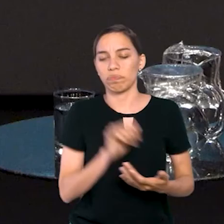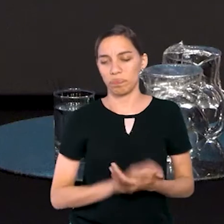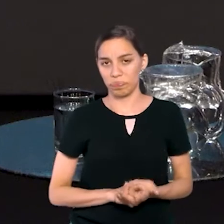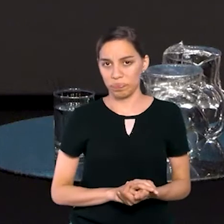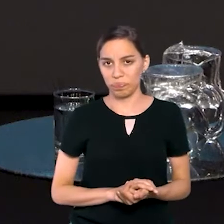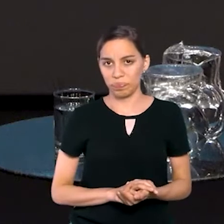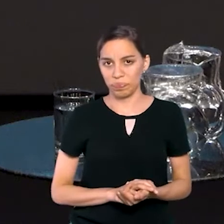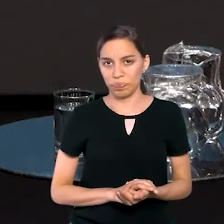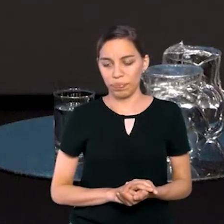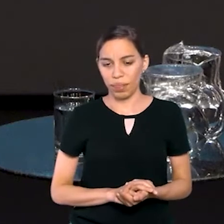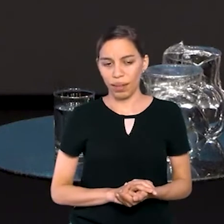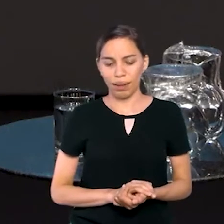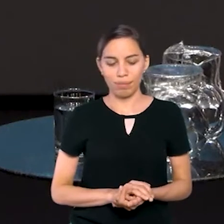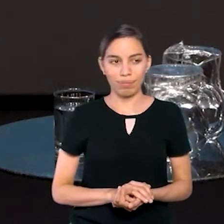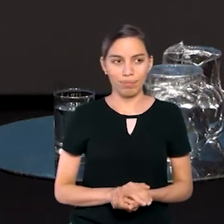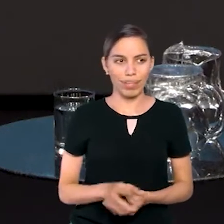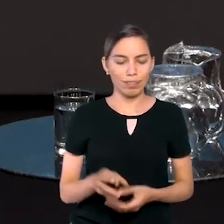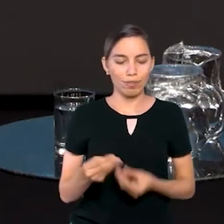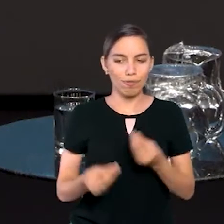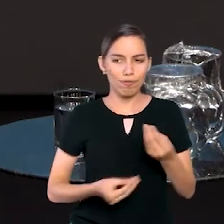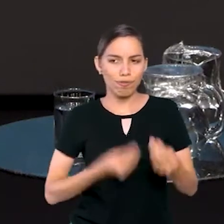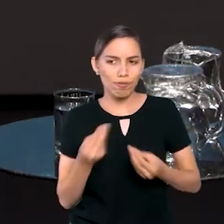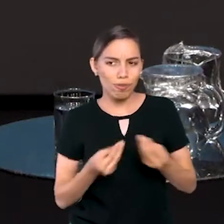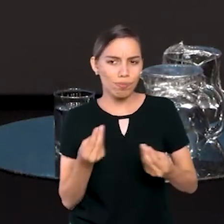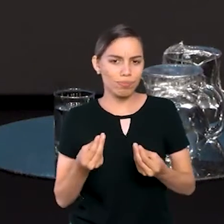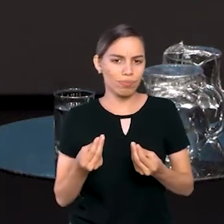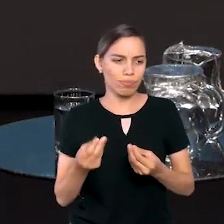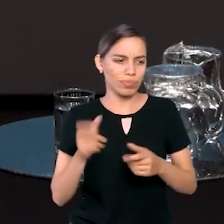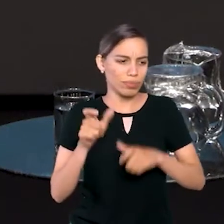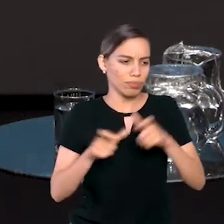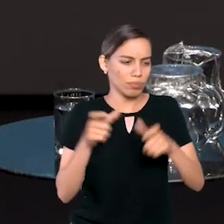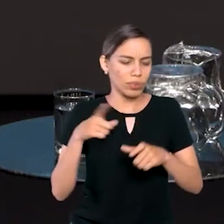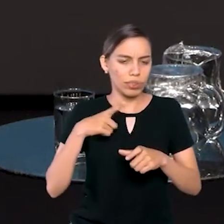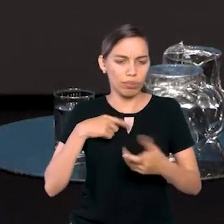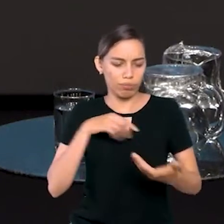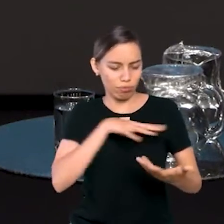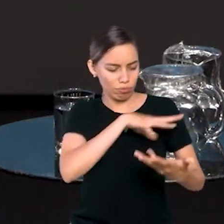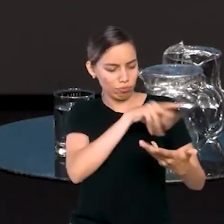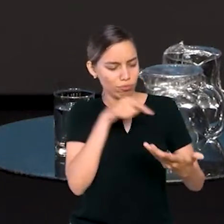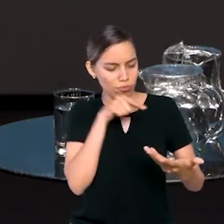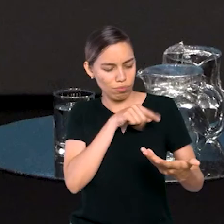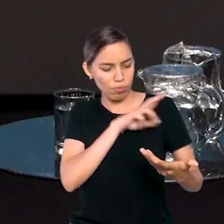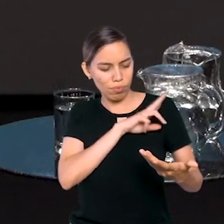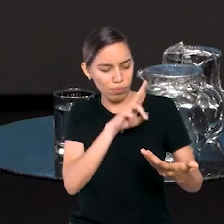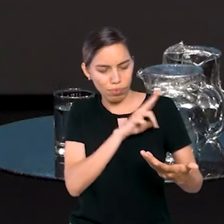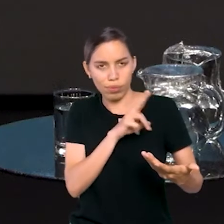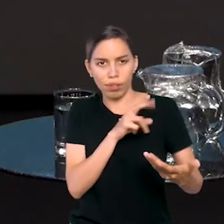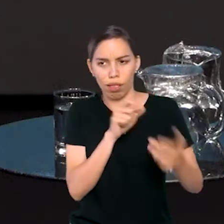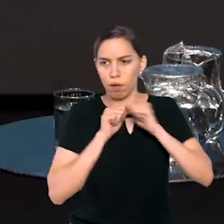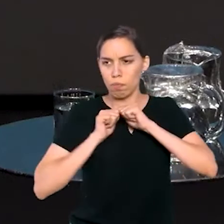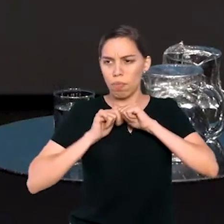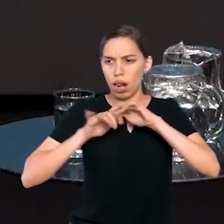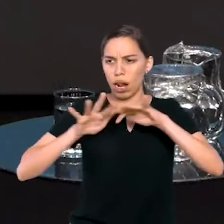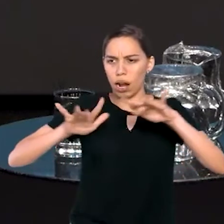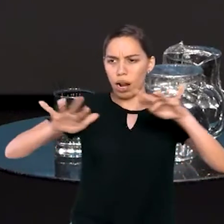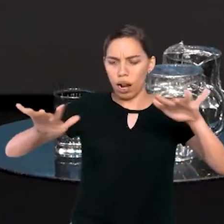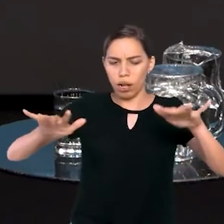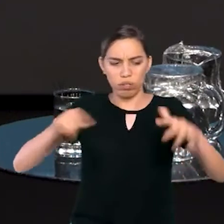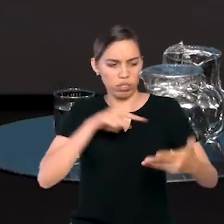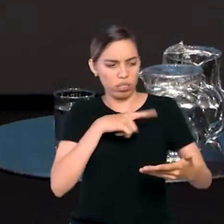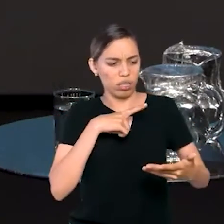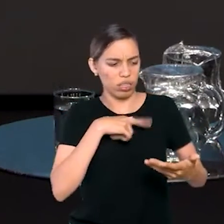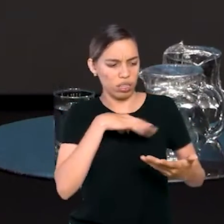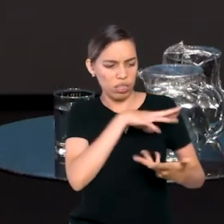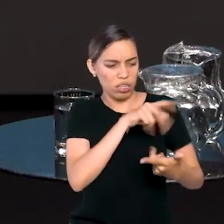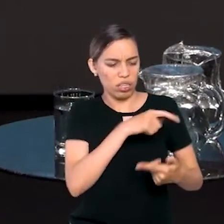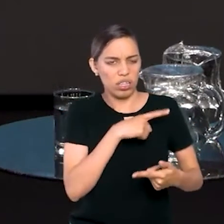essa coisa da cultura eurocêntrica nomeou o mundo, impregnou o mundo de sentido,